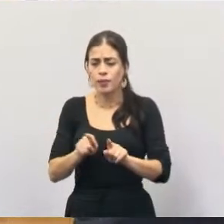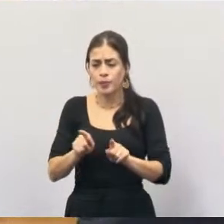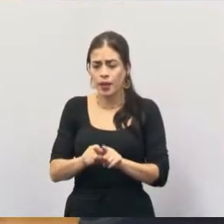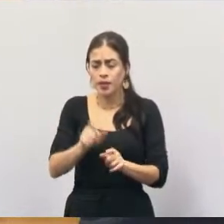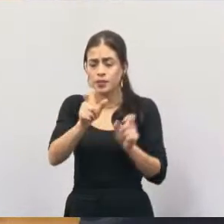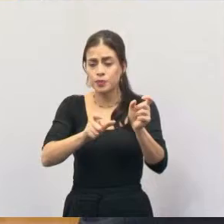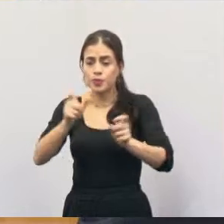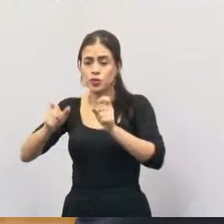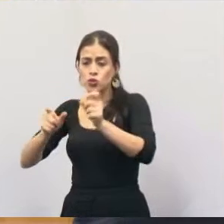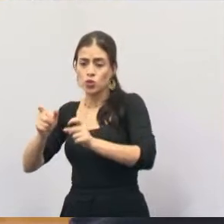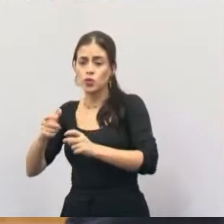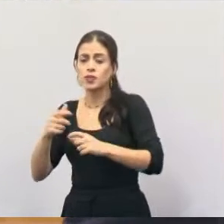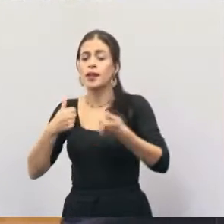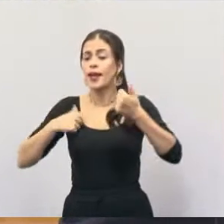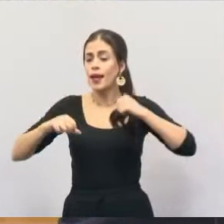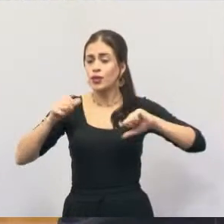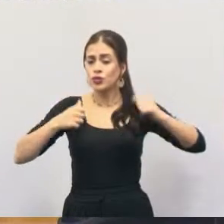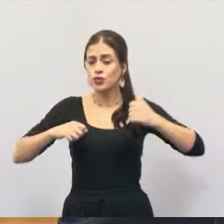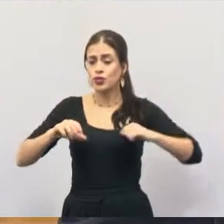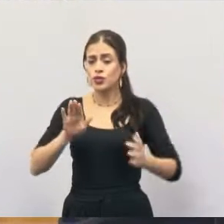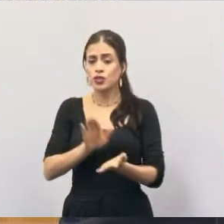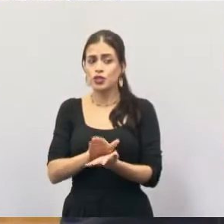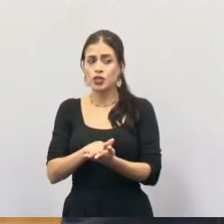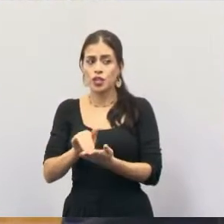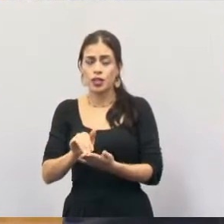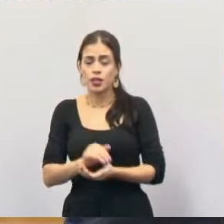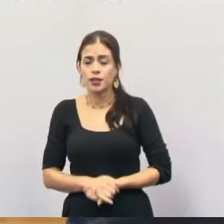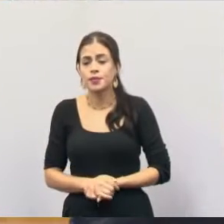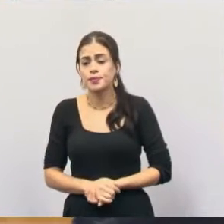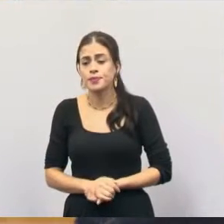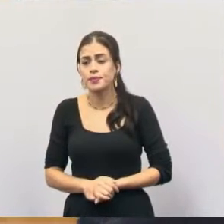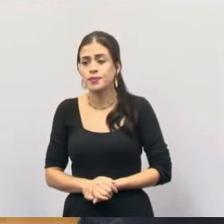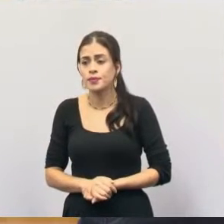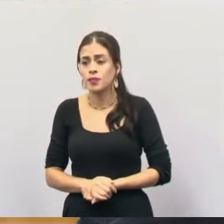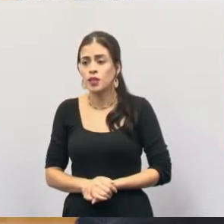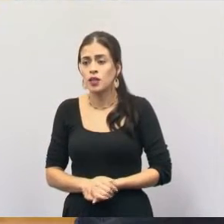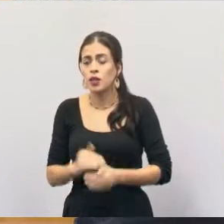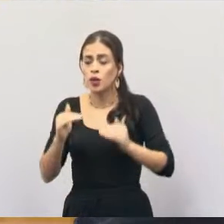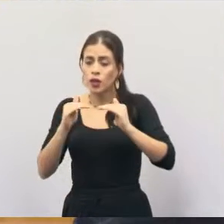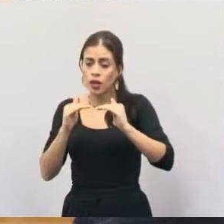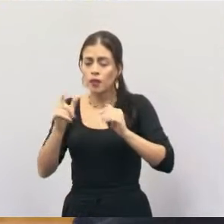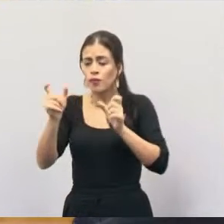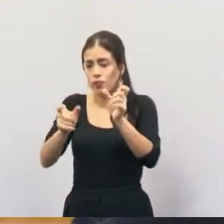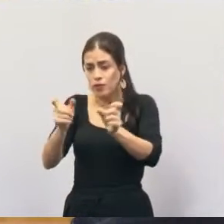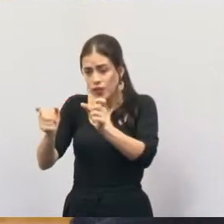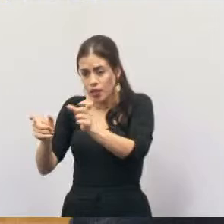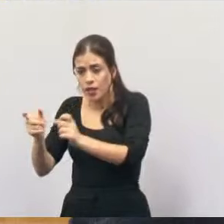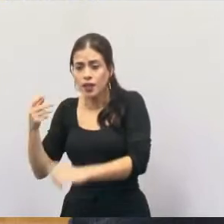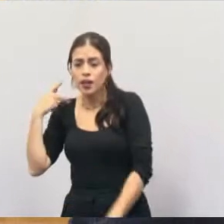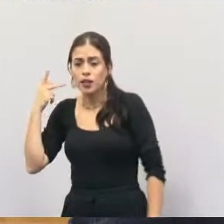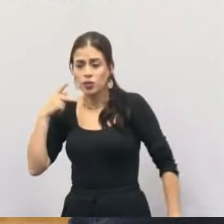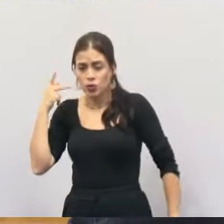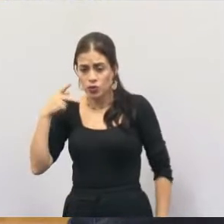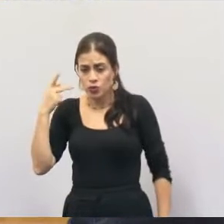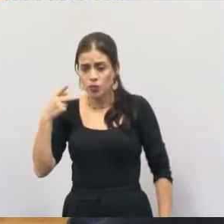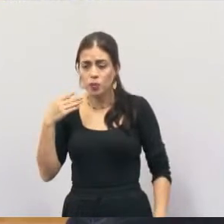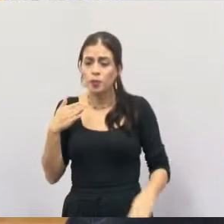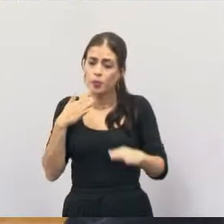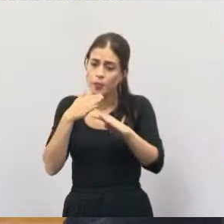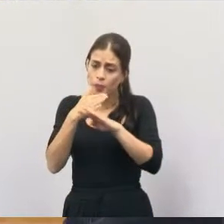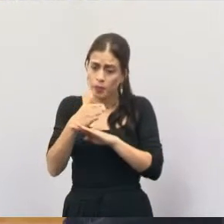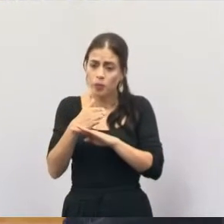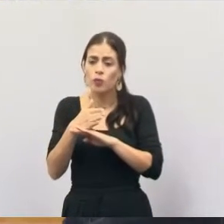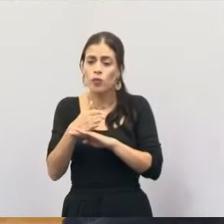valorosa contribuição de cada vereador e da vereadora aqui presente para a aprovação deste